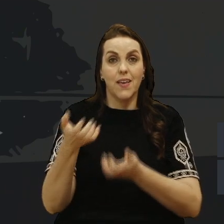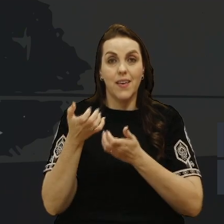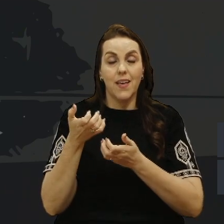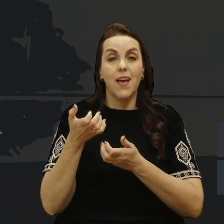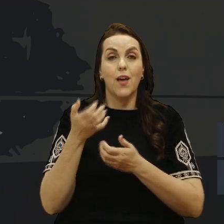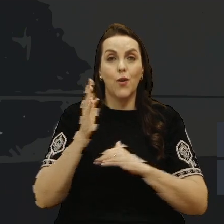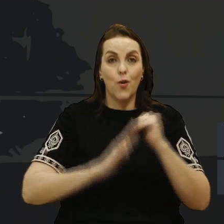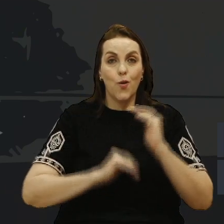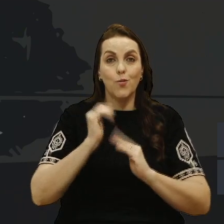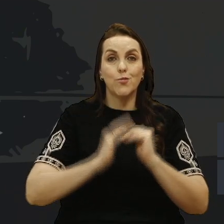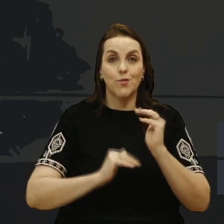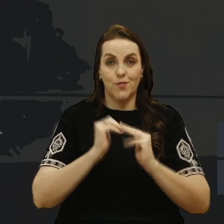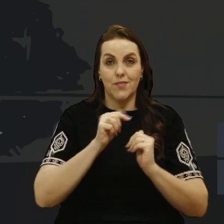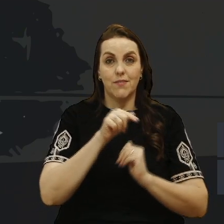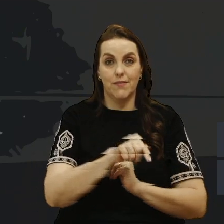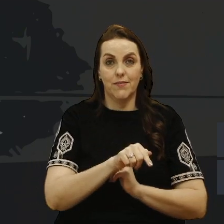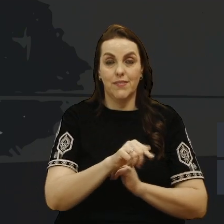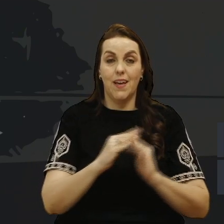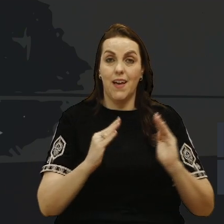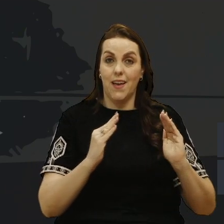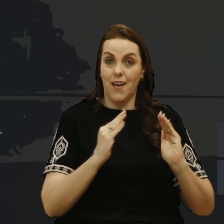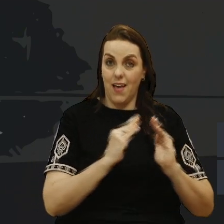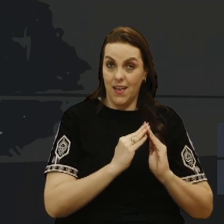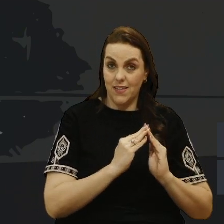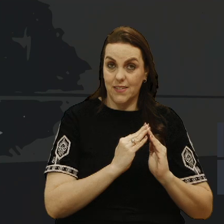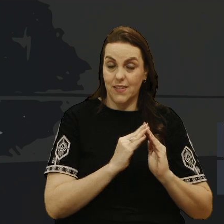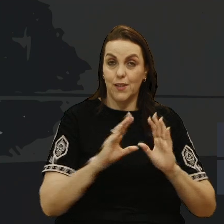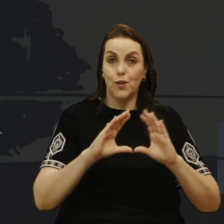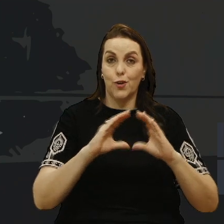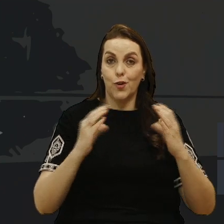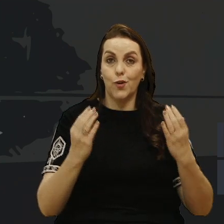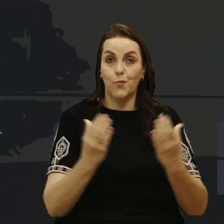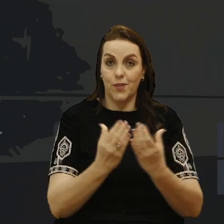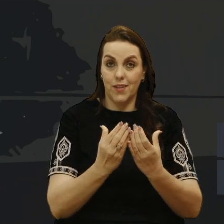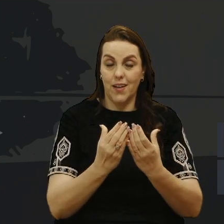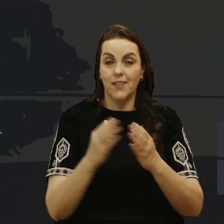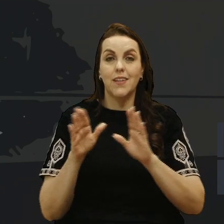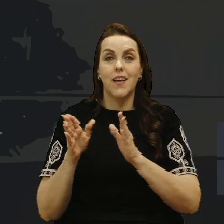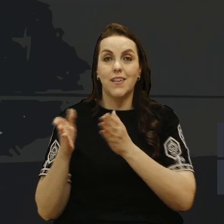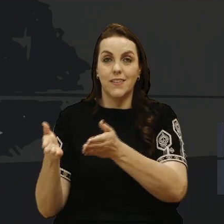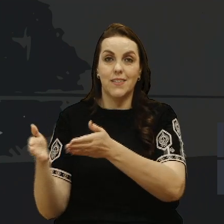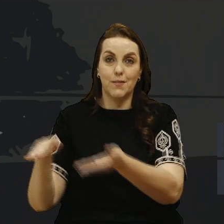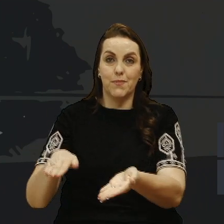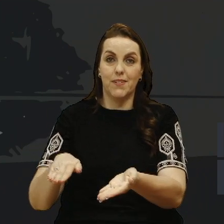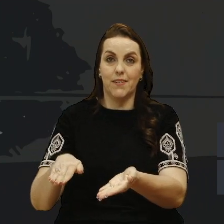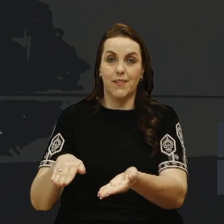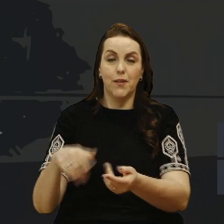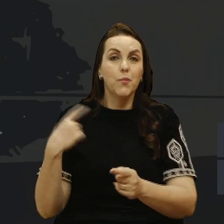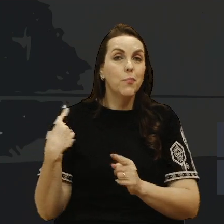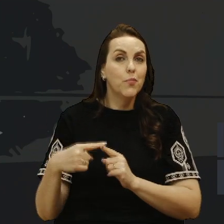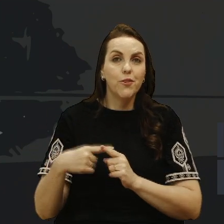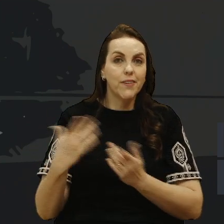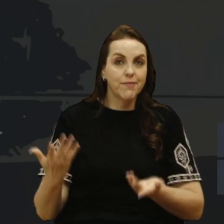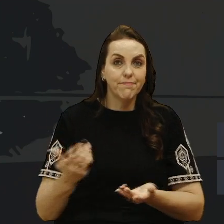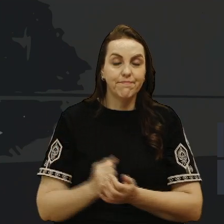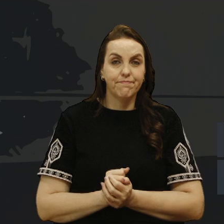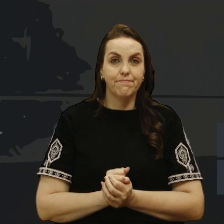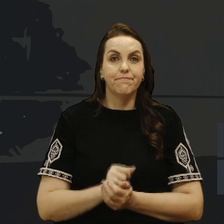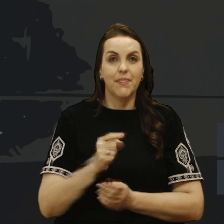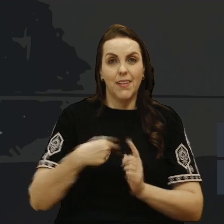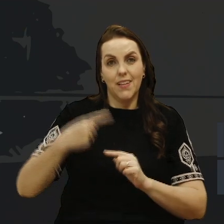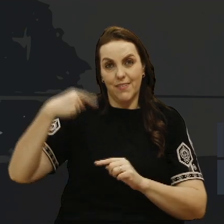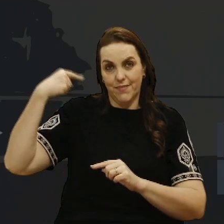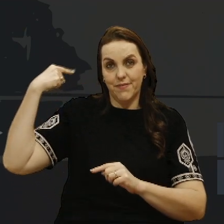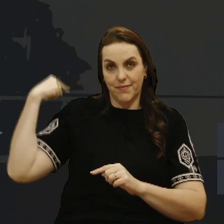construir foi a sua casa, a comunidade e o cemitério. Por que isso? Porque lá atrás,